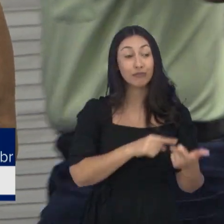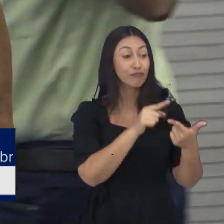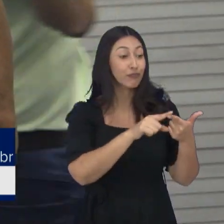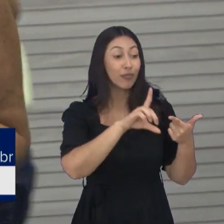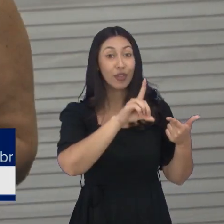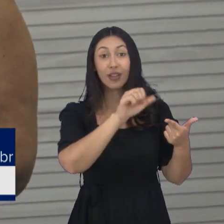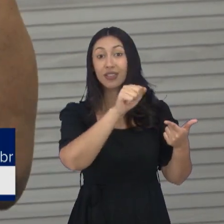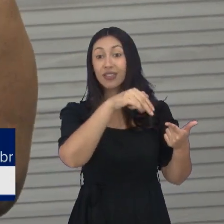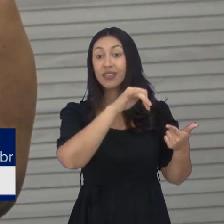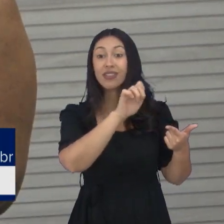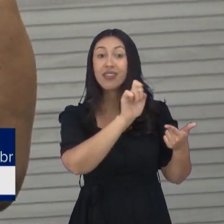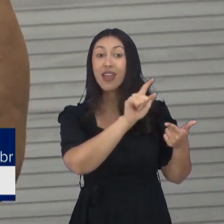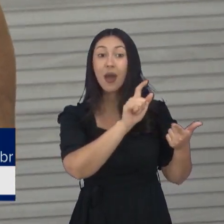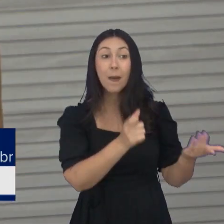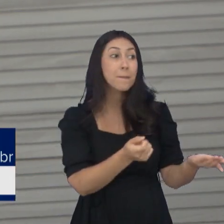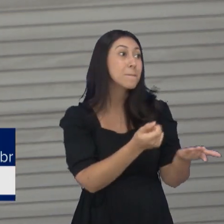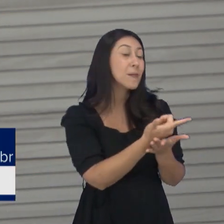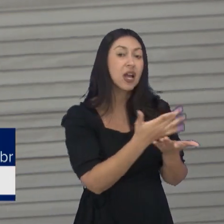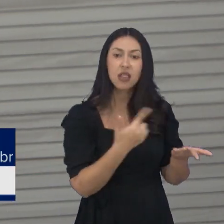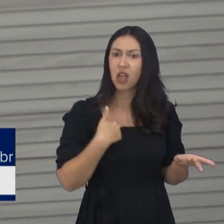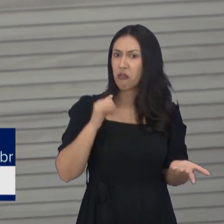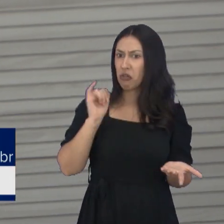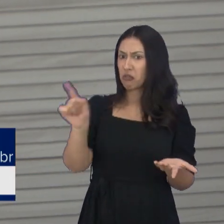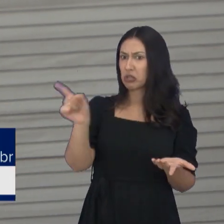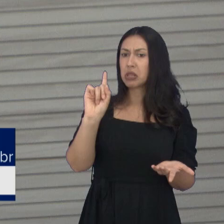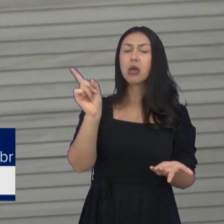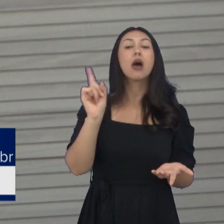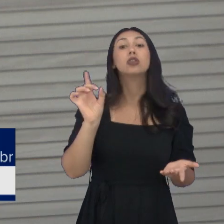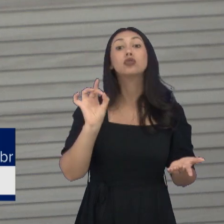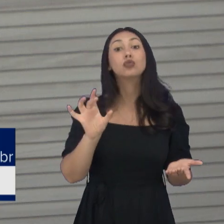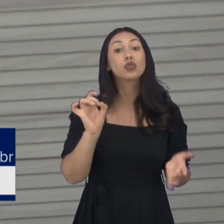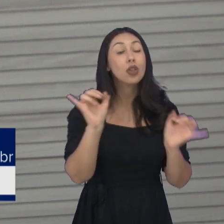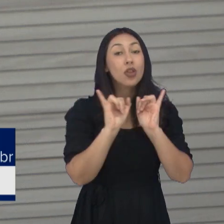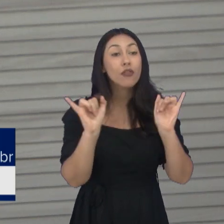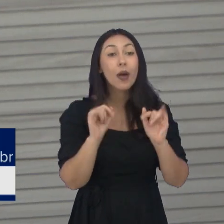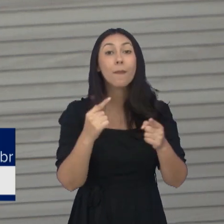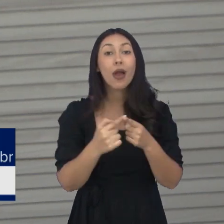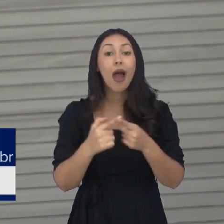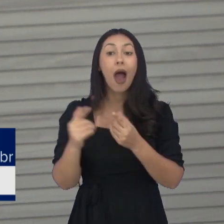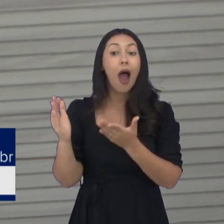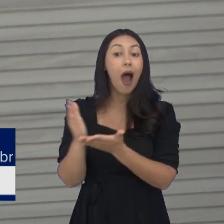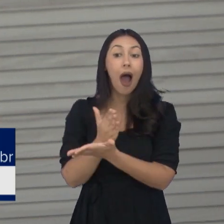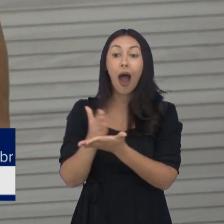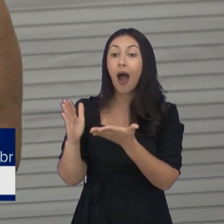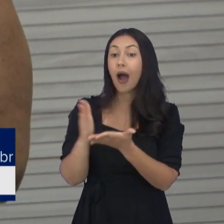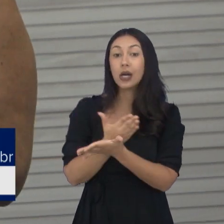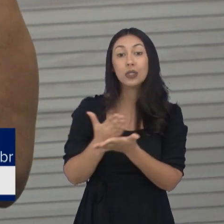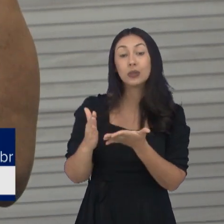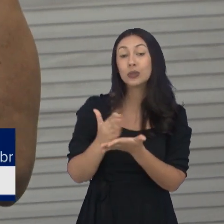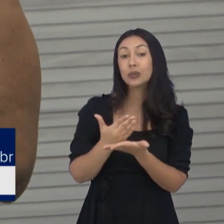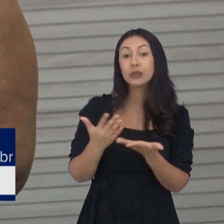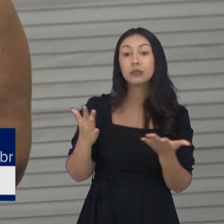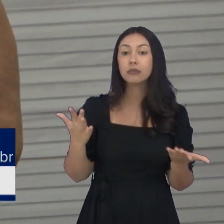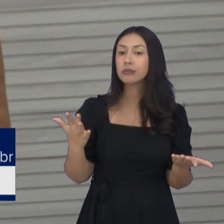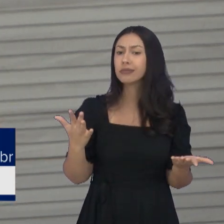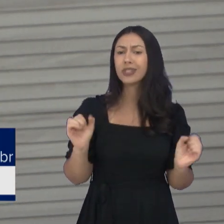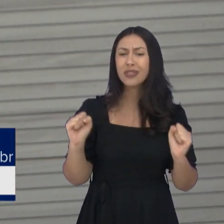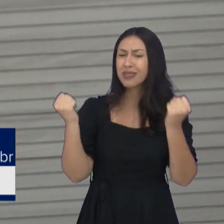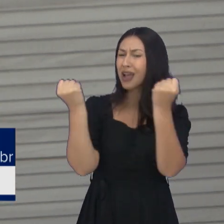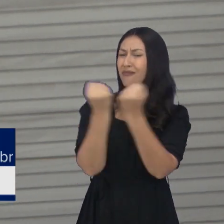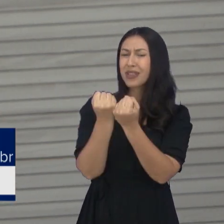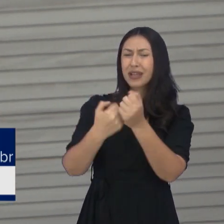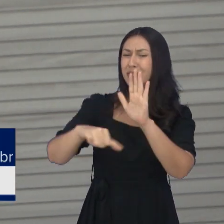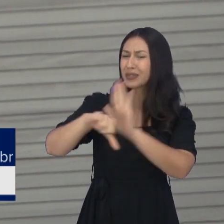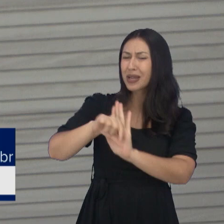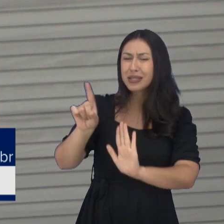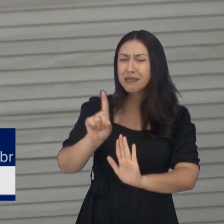para... Não, não estou falando que é com você, eu só estou falando que para alguns para alguns, não estou defendendo o criminoso, não.